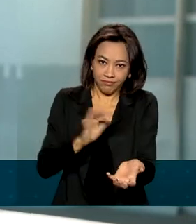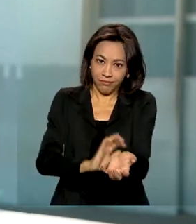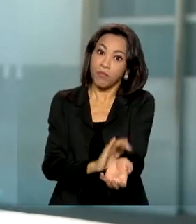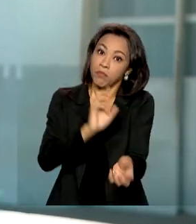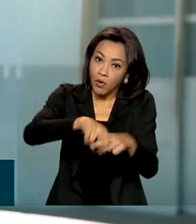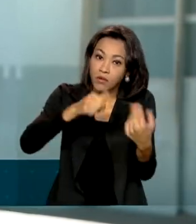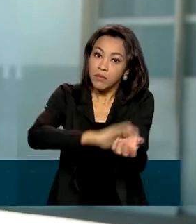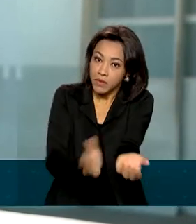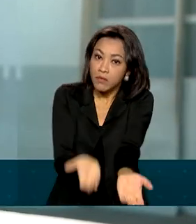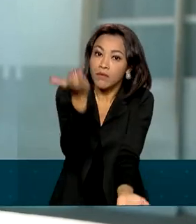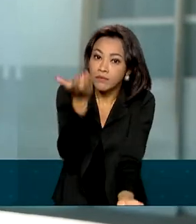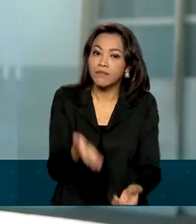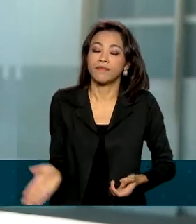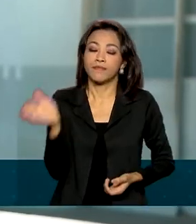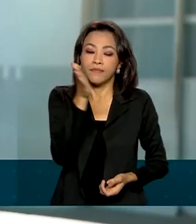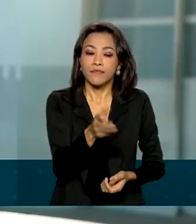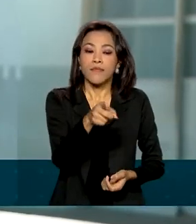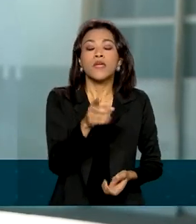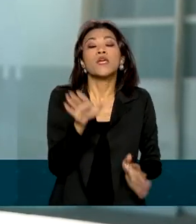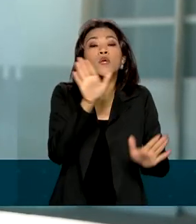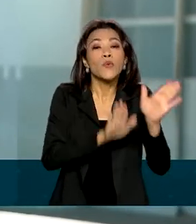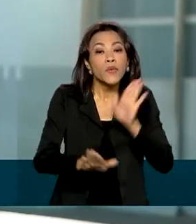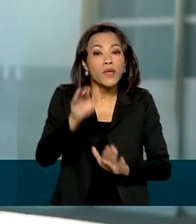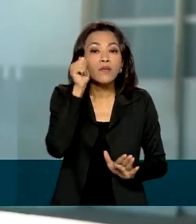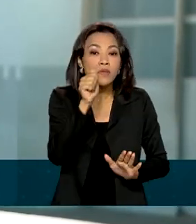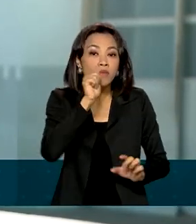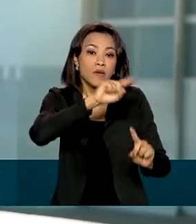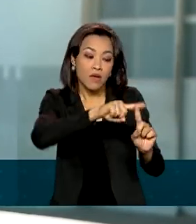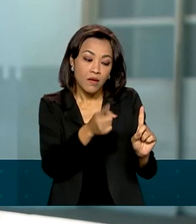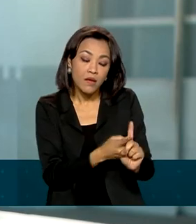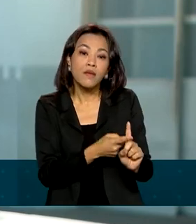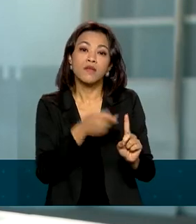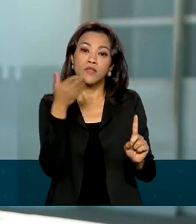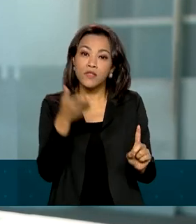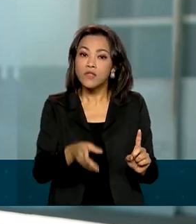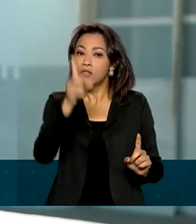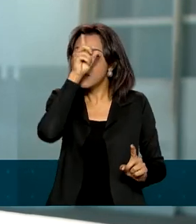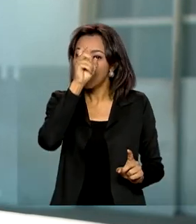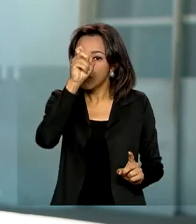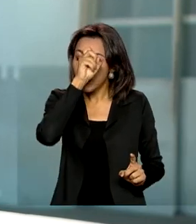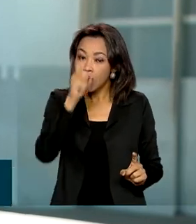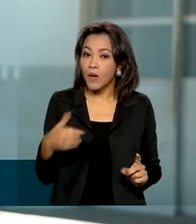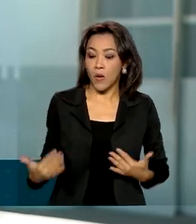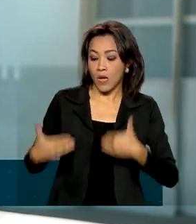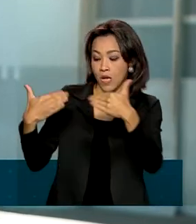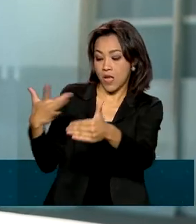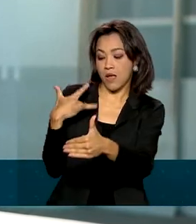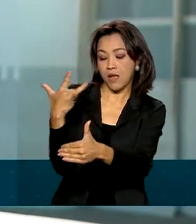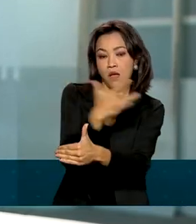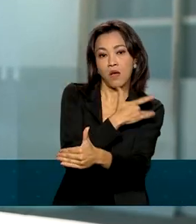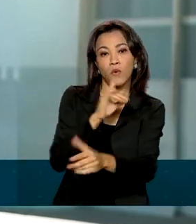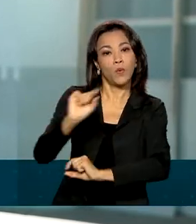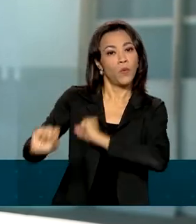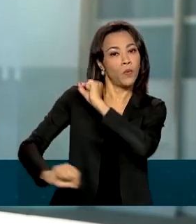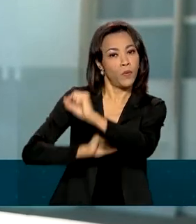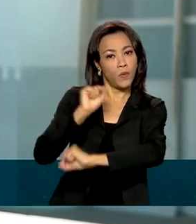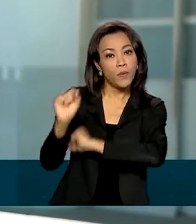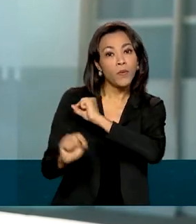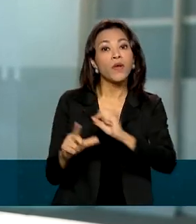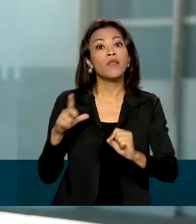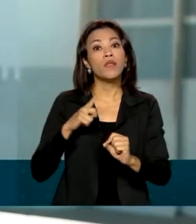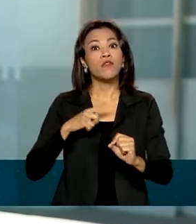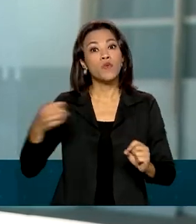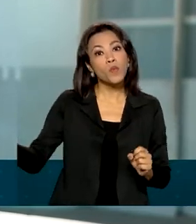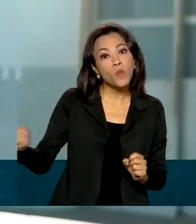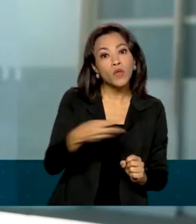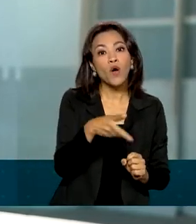ainda mais o cuidado com as gestantes e bebês na rede pública, o Ministério da Saúde instituiu a nova